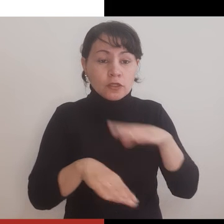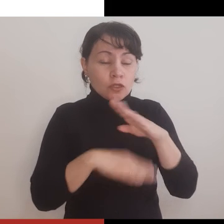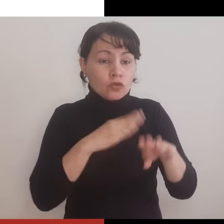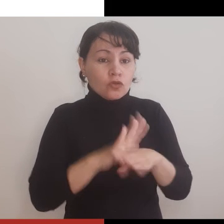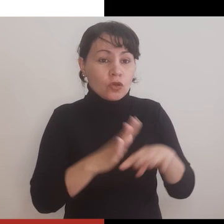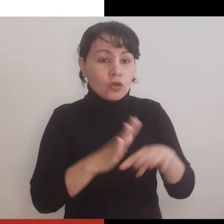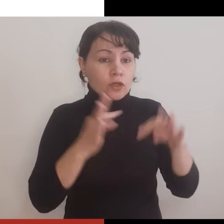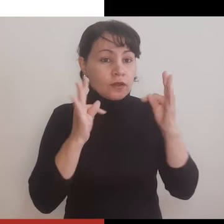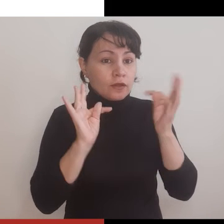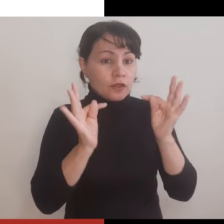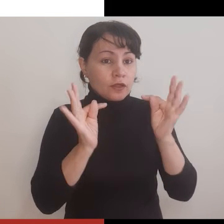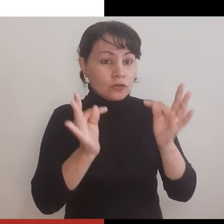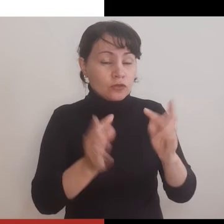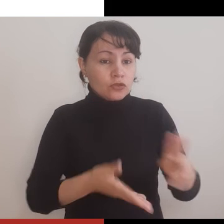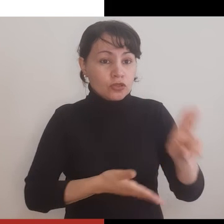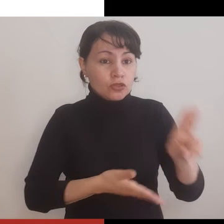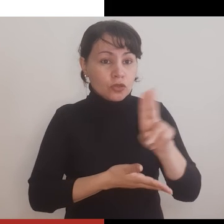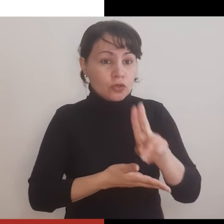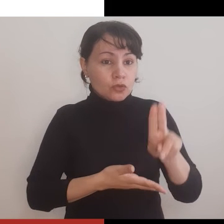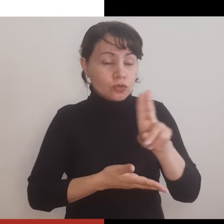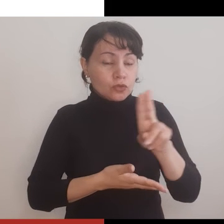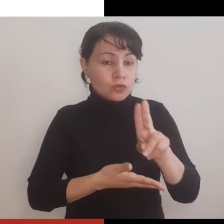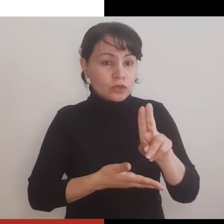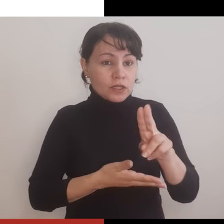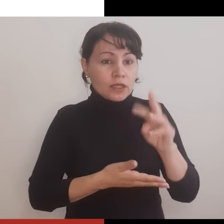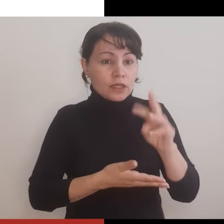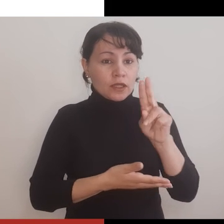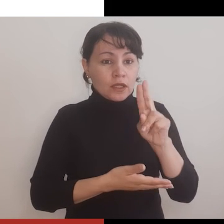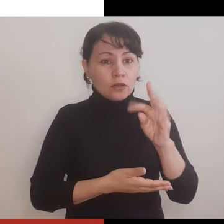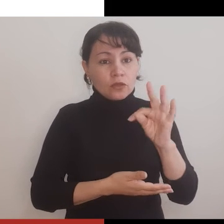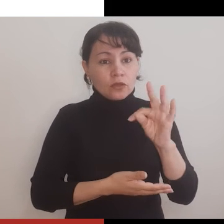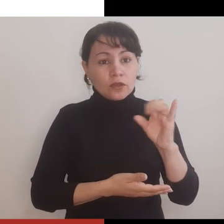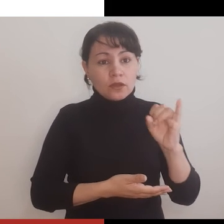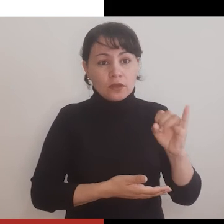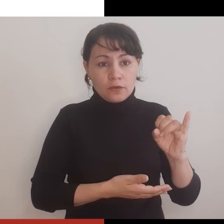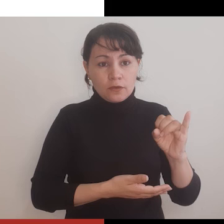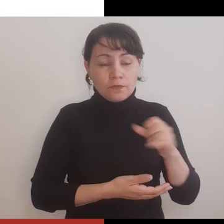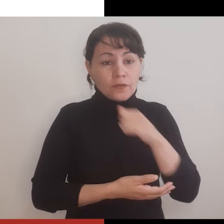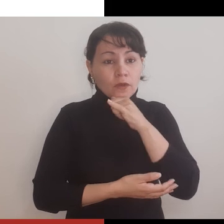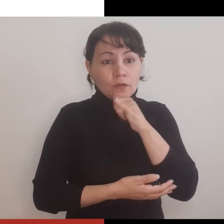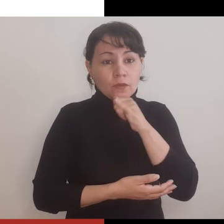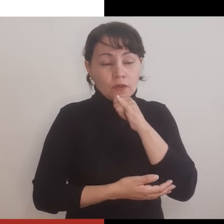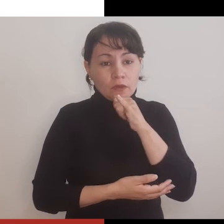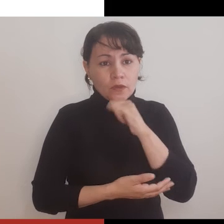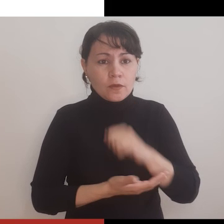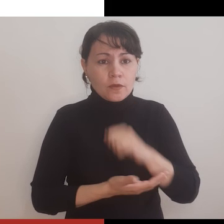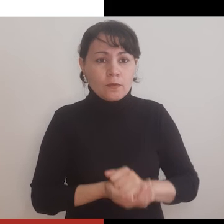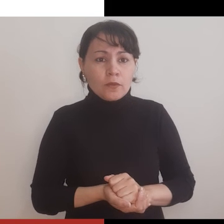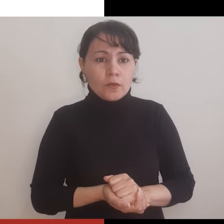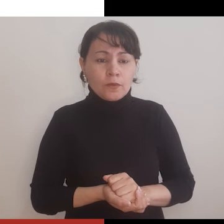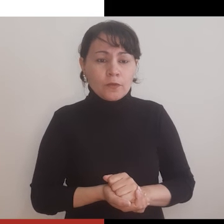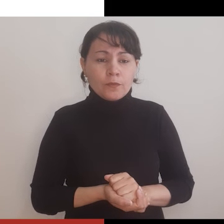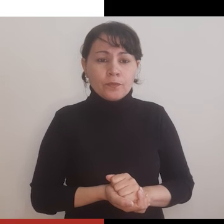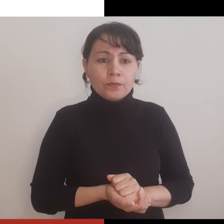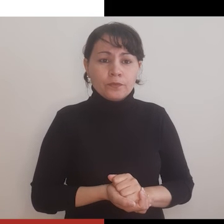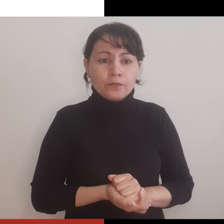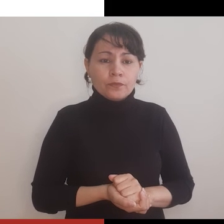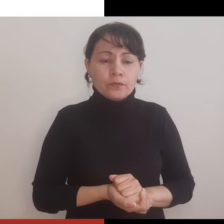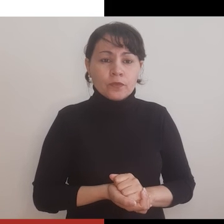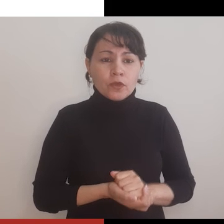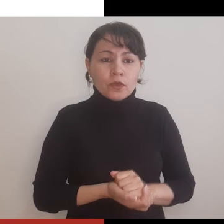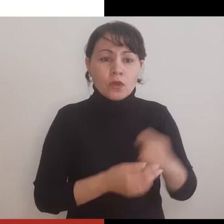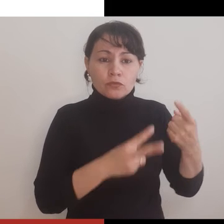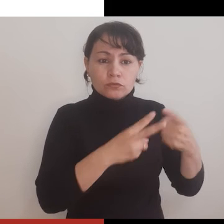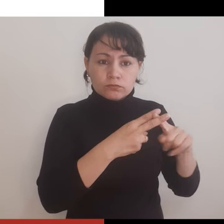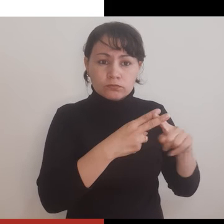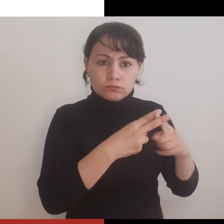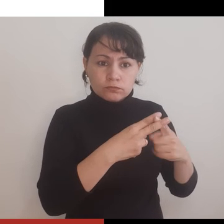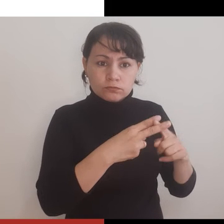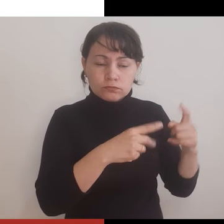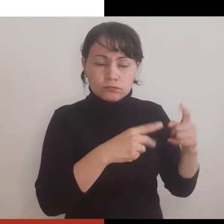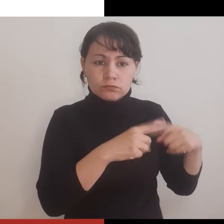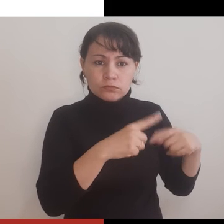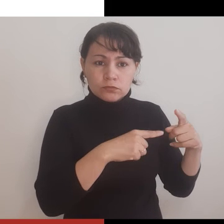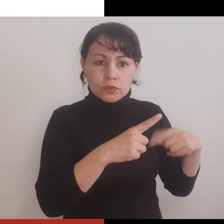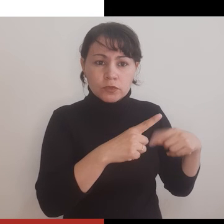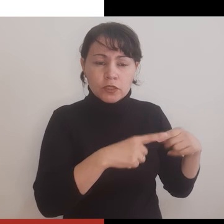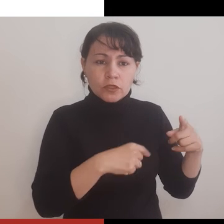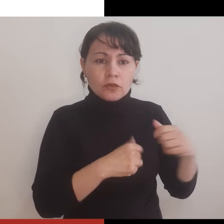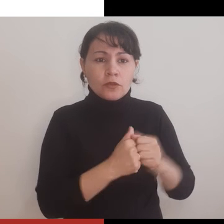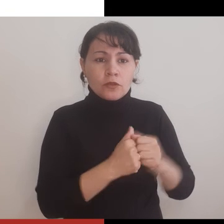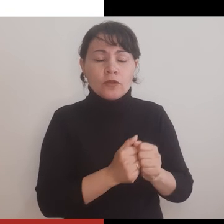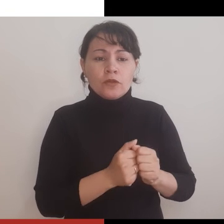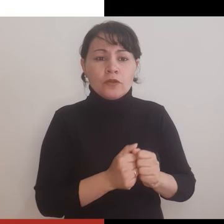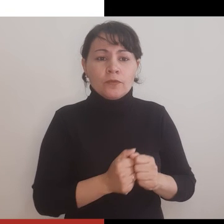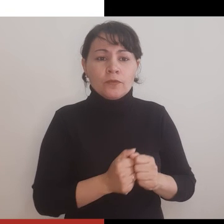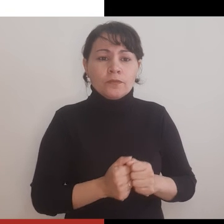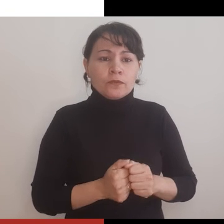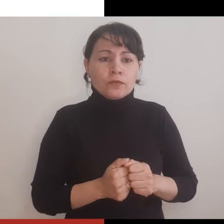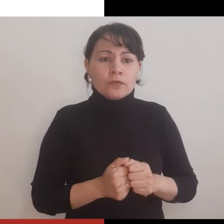tecnológico já implementado na terapia intensiva, como, por exemplo, os aparelhos de ECMO, né? As máquinas de